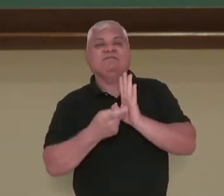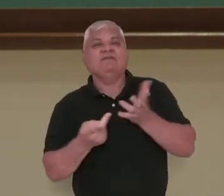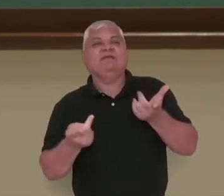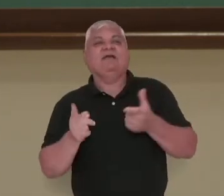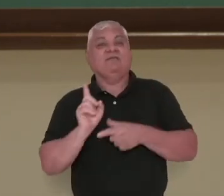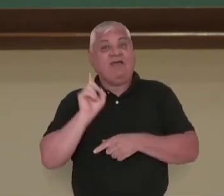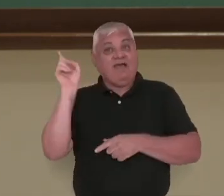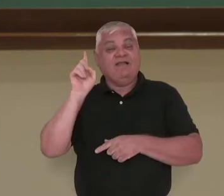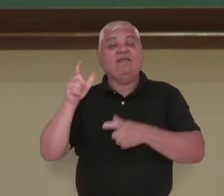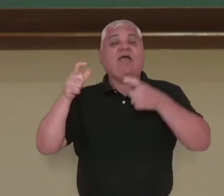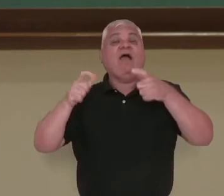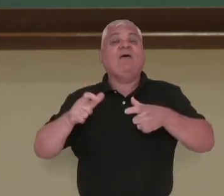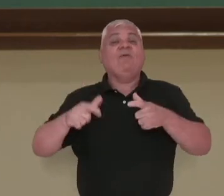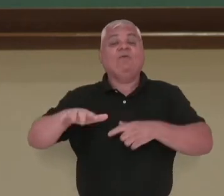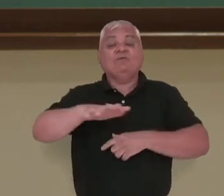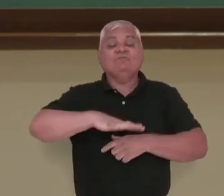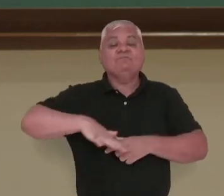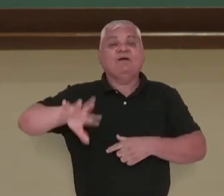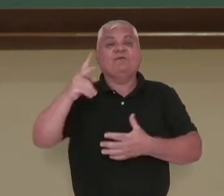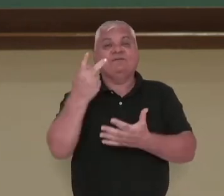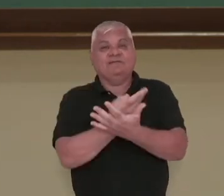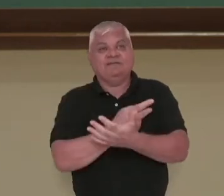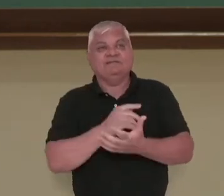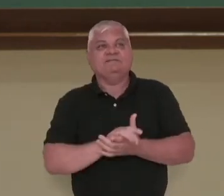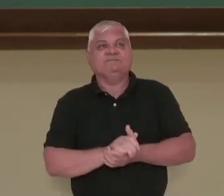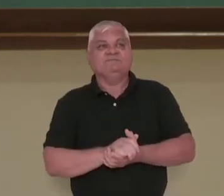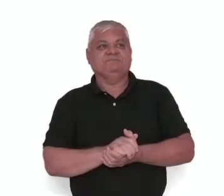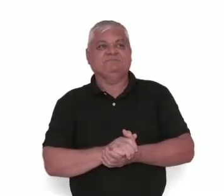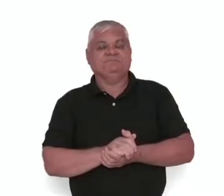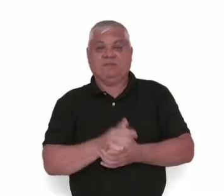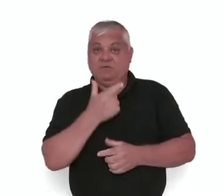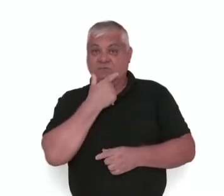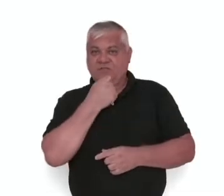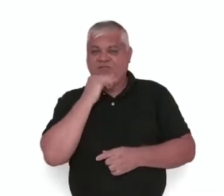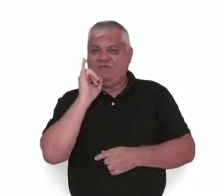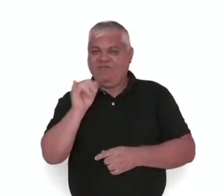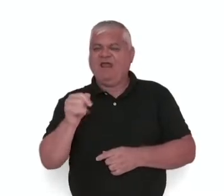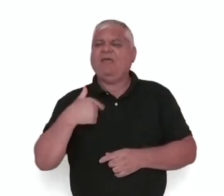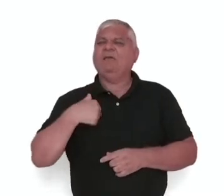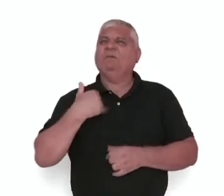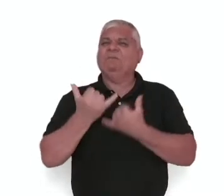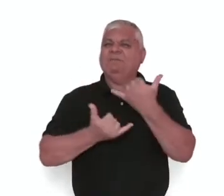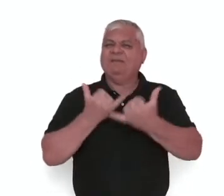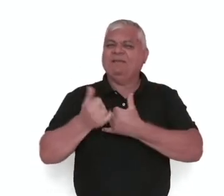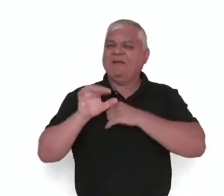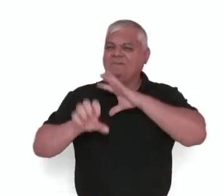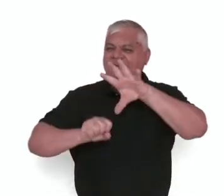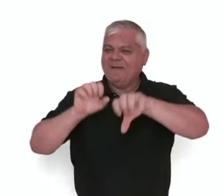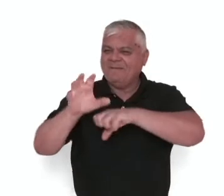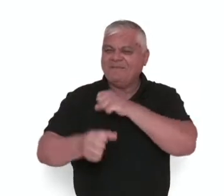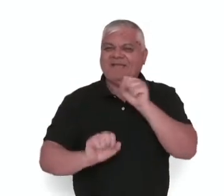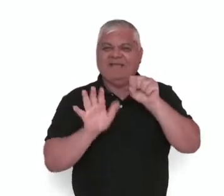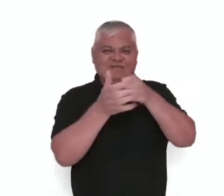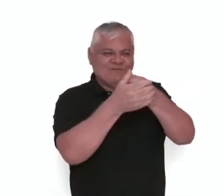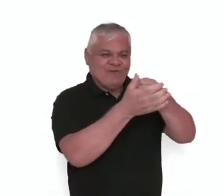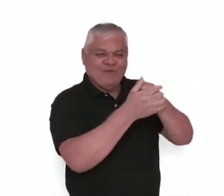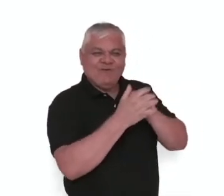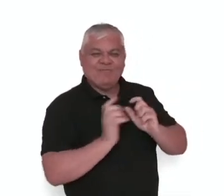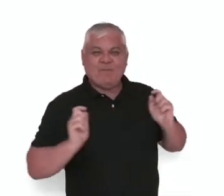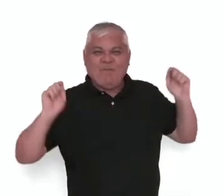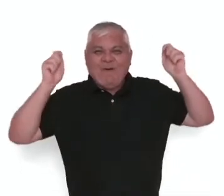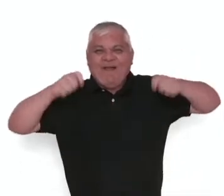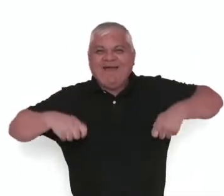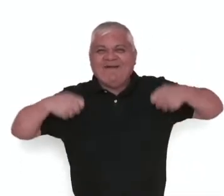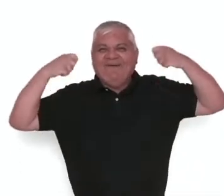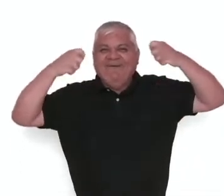nesse caso o ambiente onde os fatos ocorreram. Né? Quando ele diz assim que gostava de brincar de pega-pega, esconde-esconde, pular corda, jogar